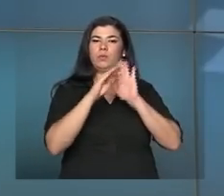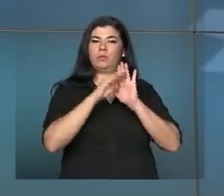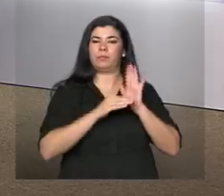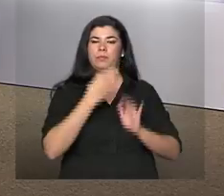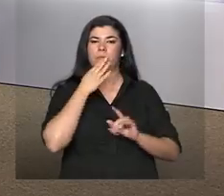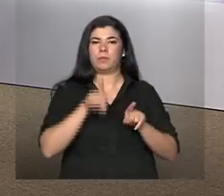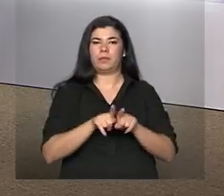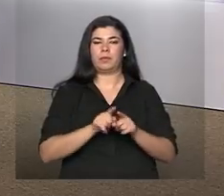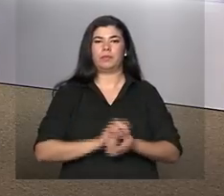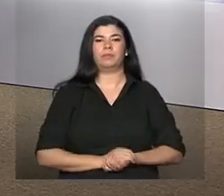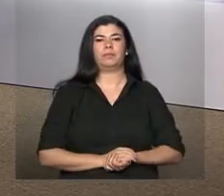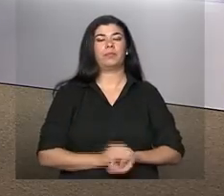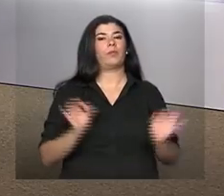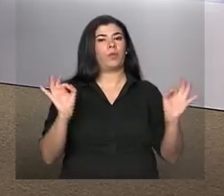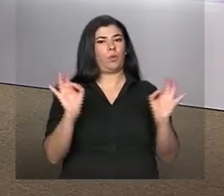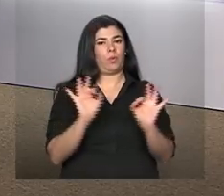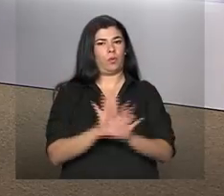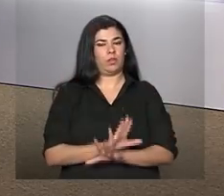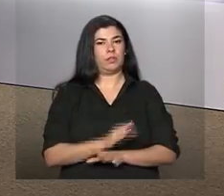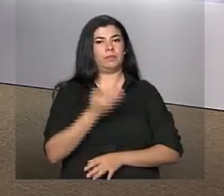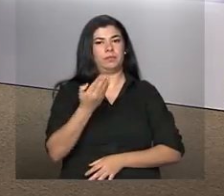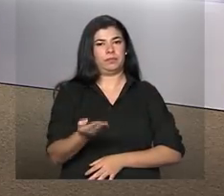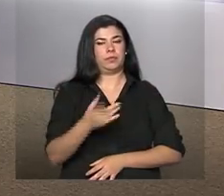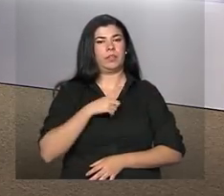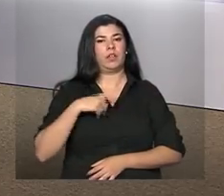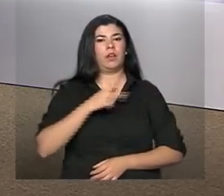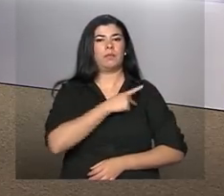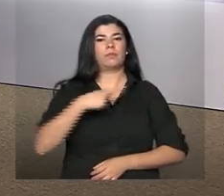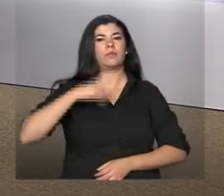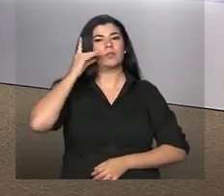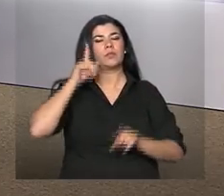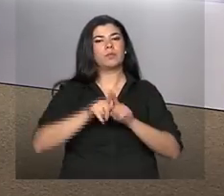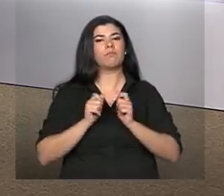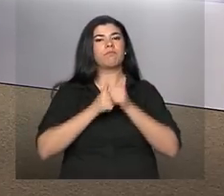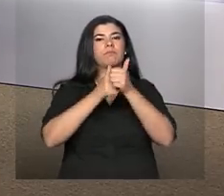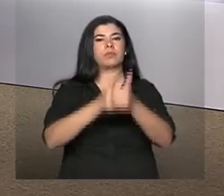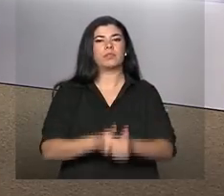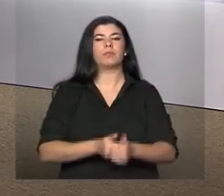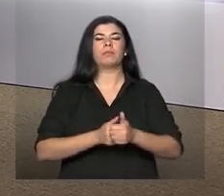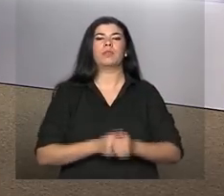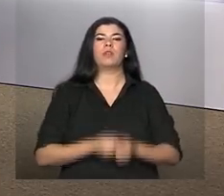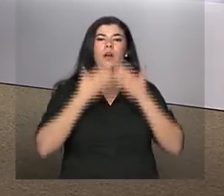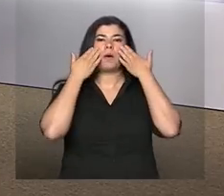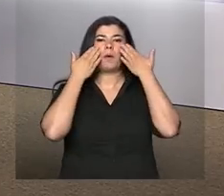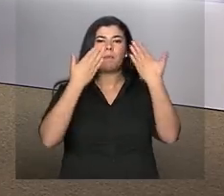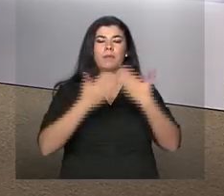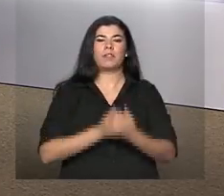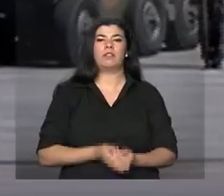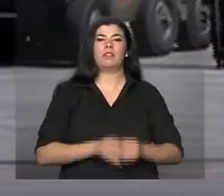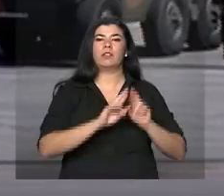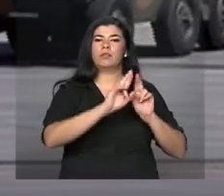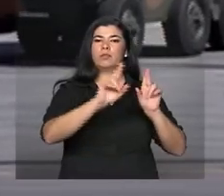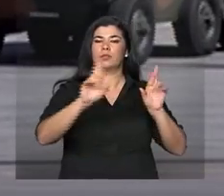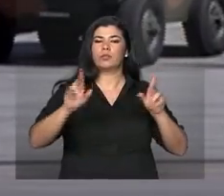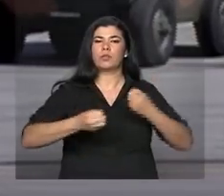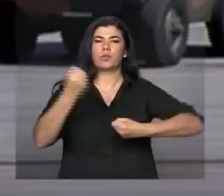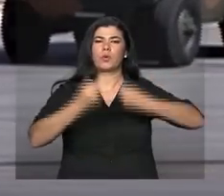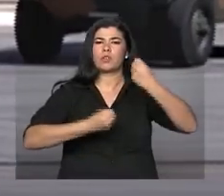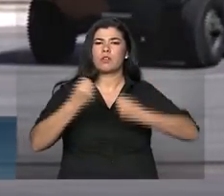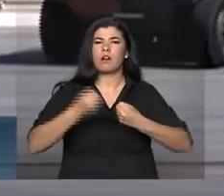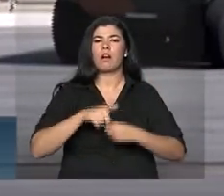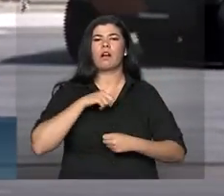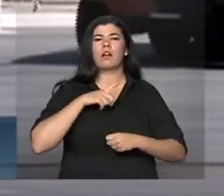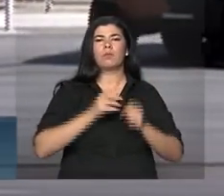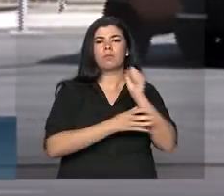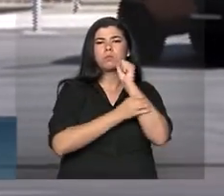Militar. Ao final da cerimônia, a presidenta Dilma Rousseff acompanhou a exposição de equipamentos militares, como viaturas